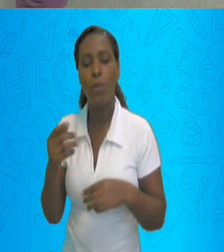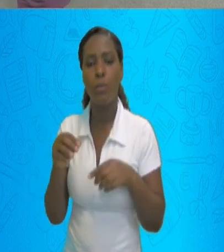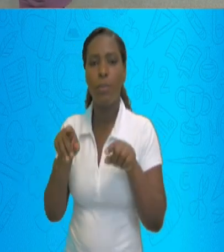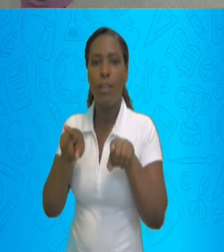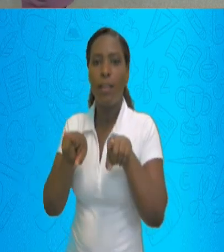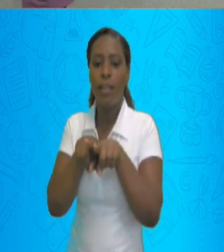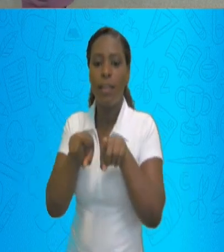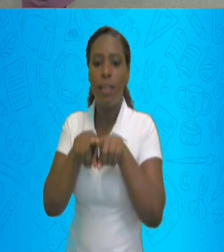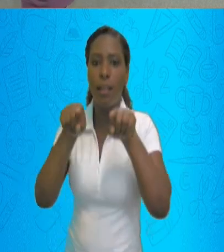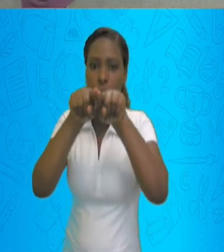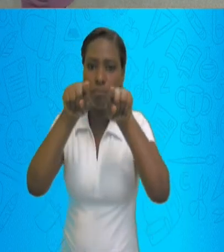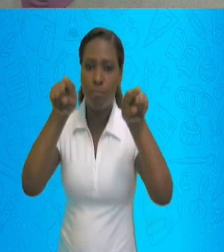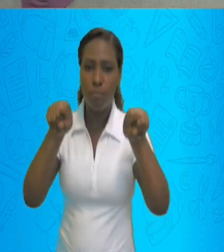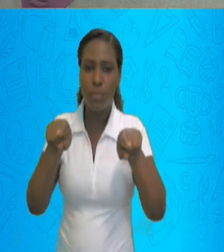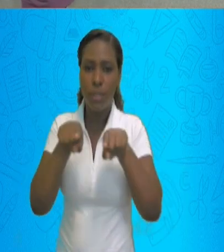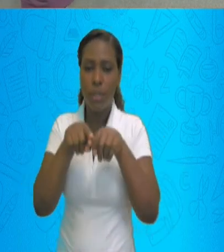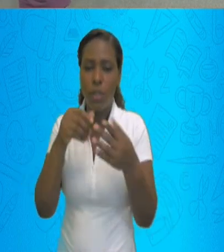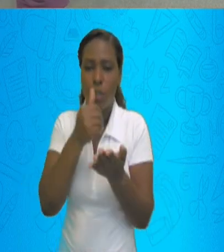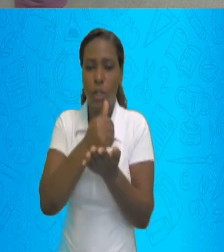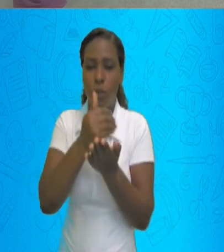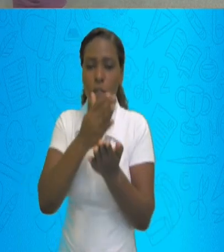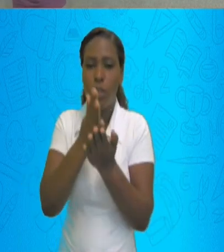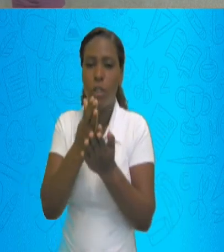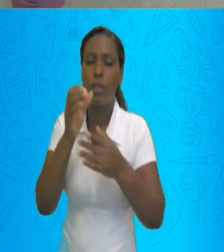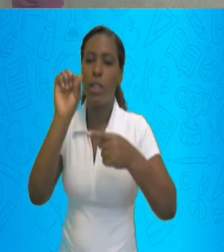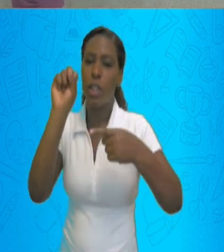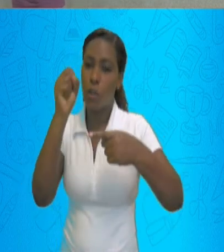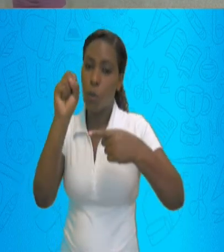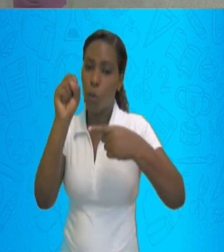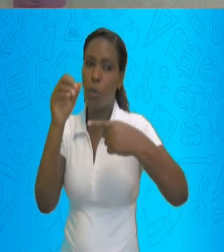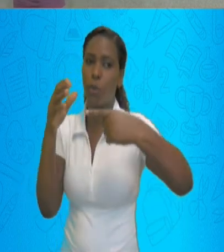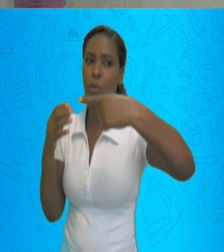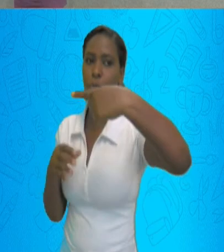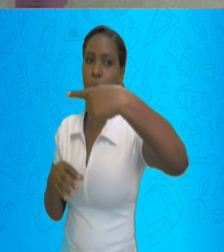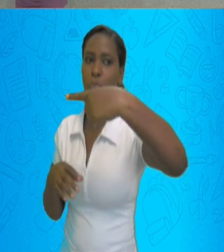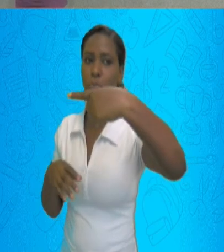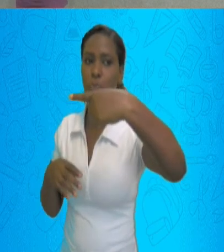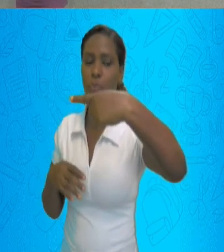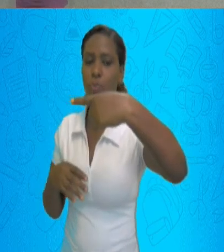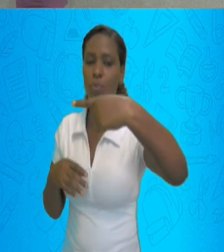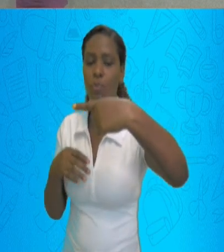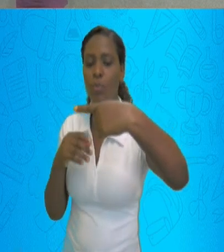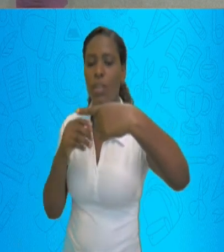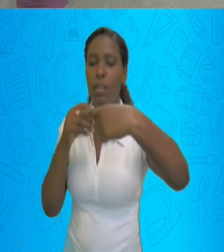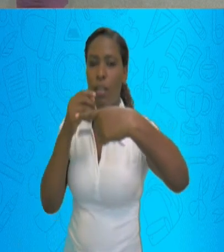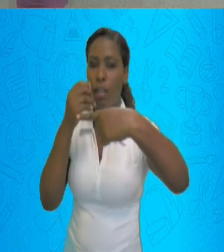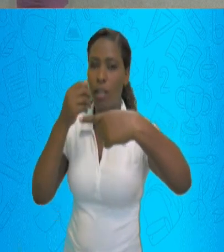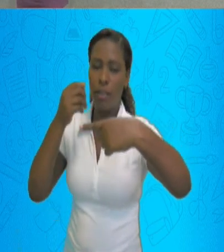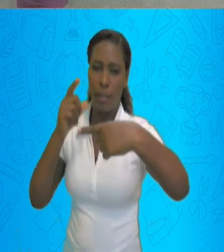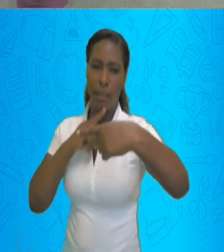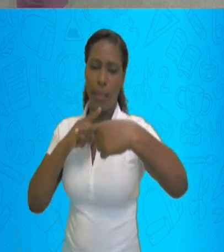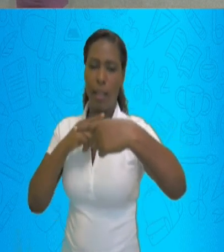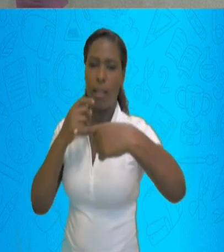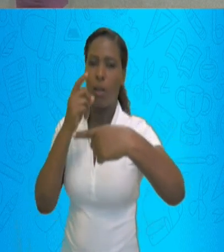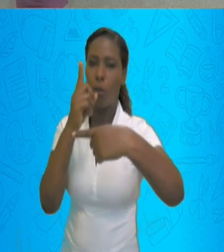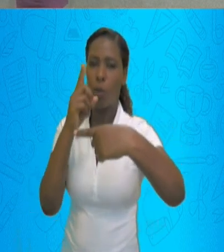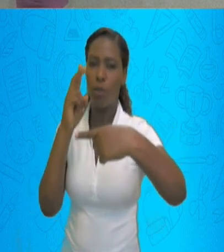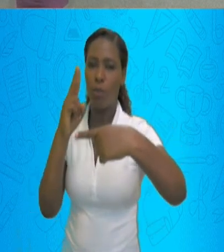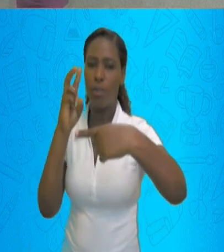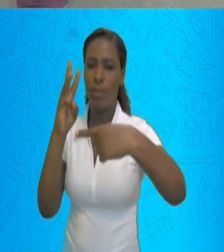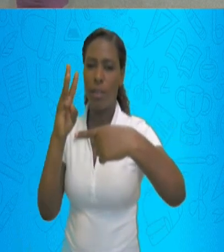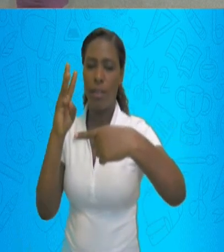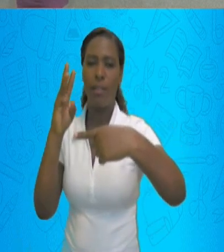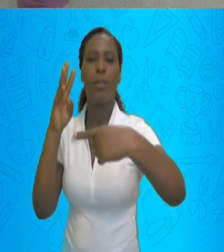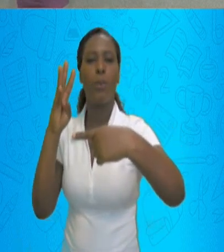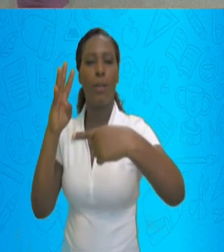dividida em 8 partes. E quantas partes nós pegamos? 1, 2, 3, 4,